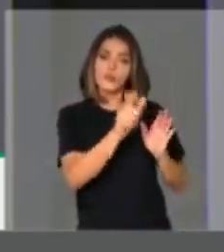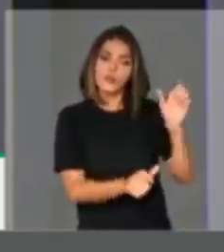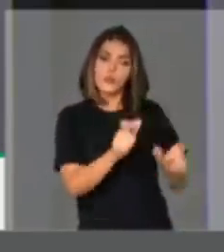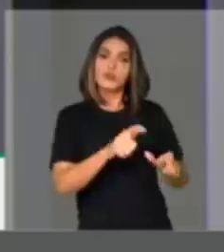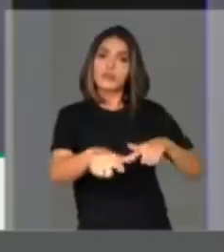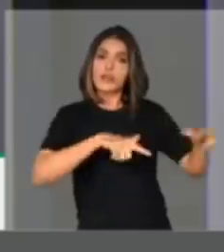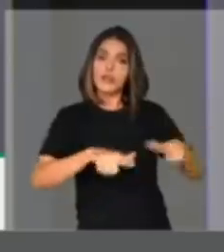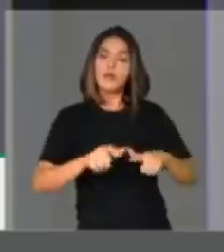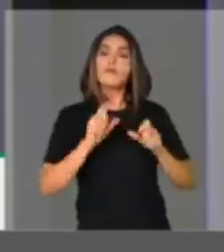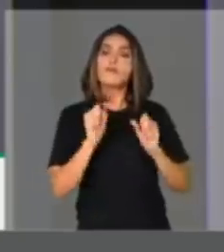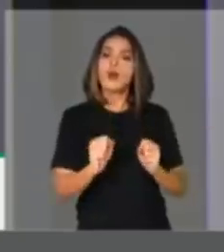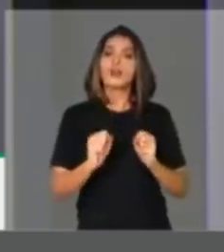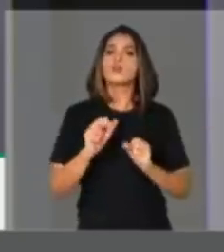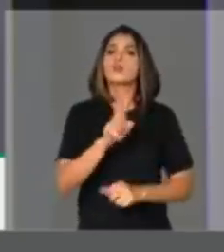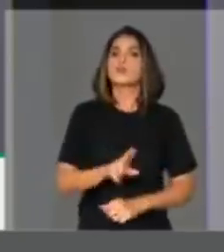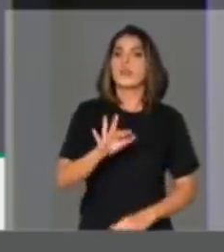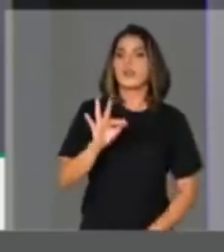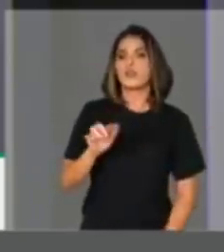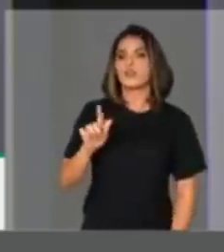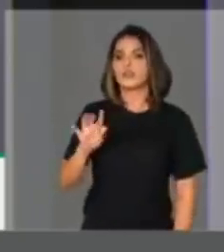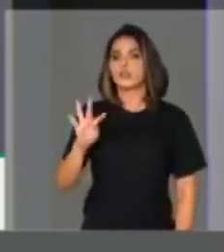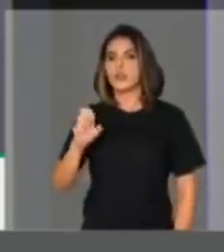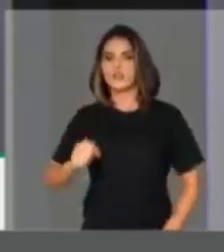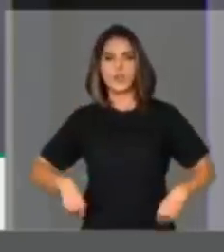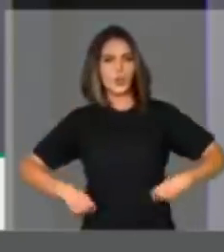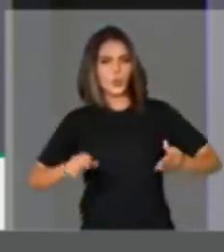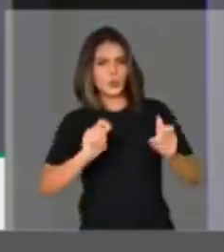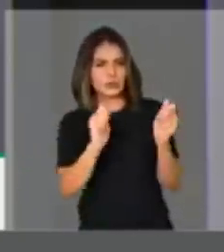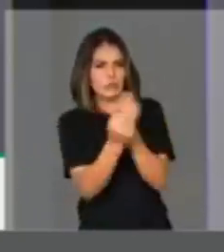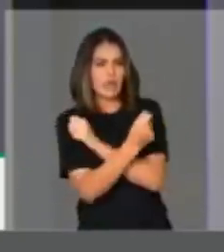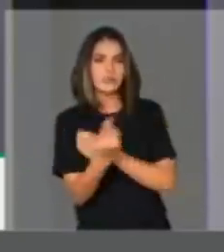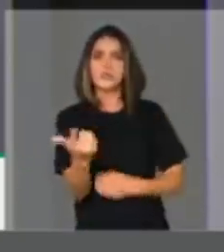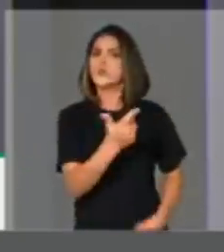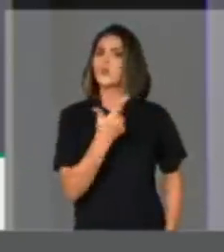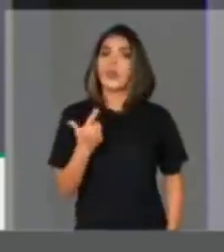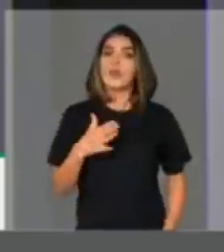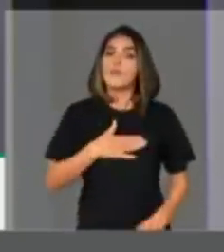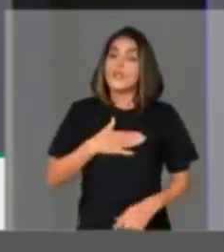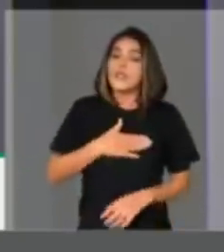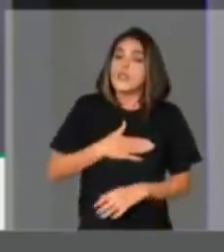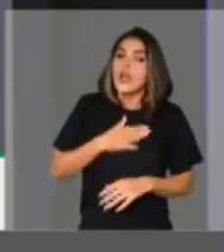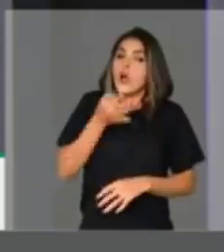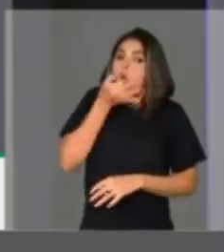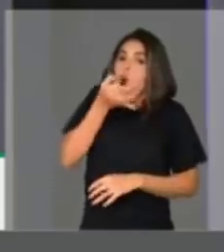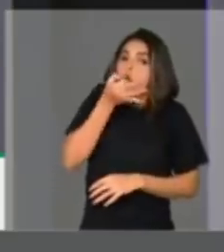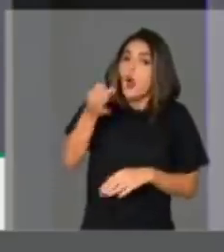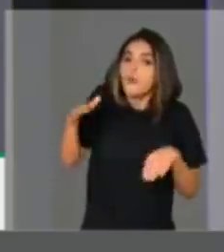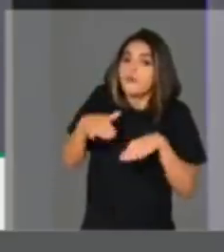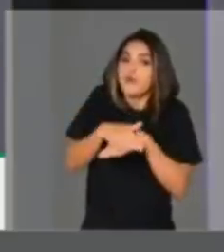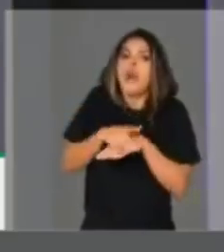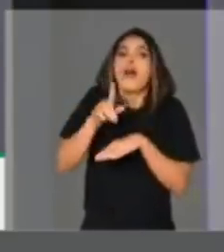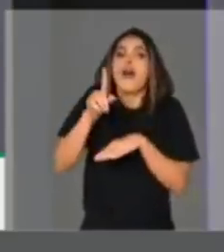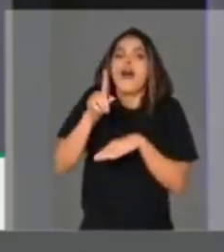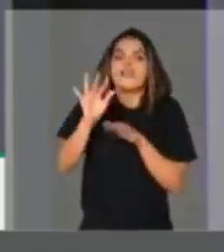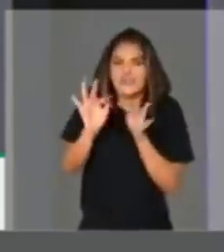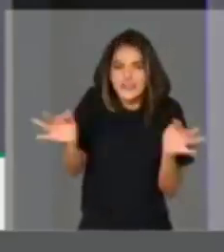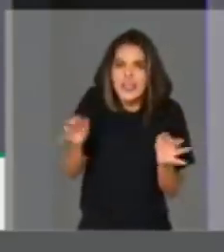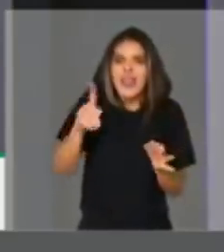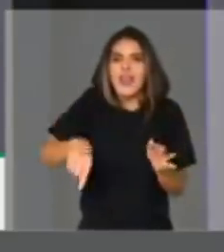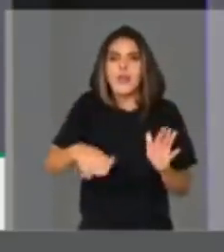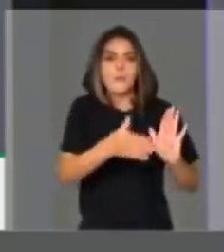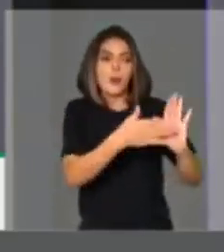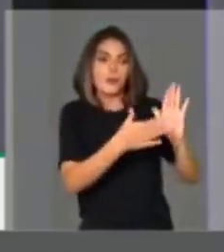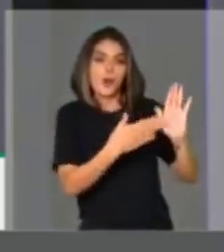num sistema em que não tem custo para transição. Na minha humilde opinião, é superior à capitalização que hoje vem sendo proposta